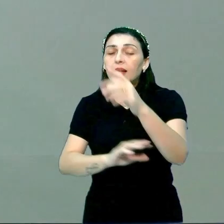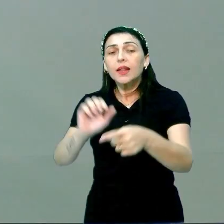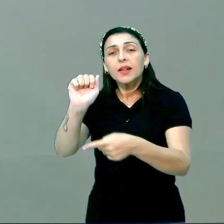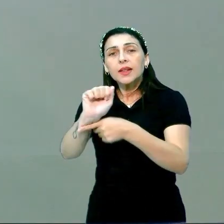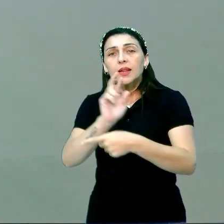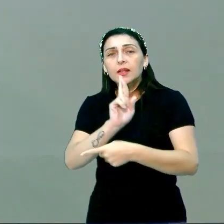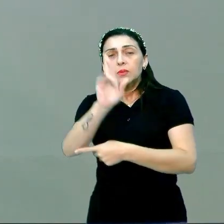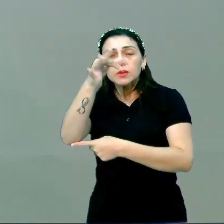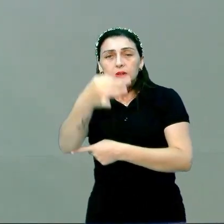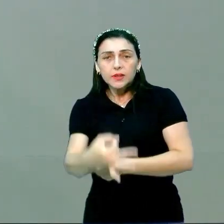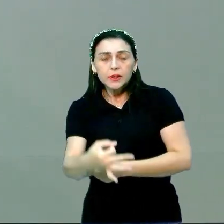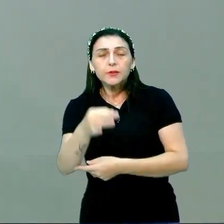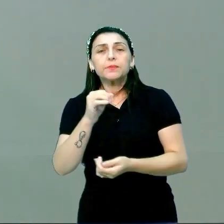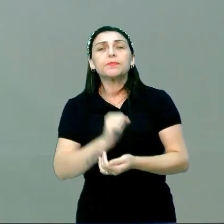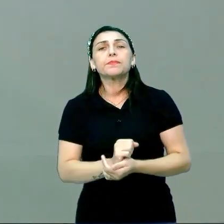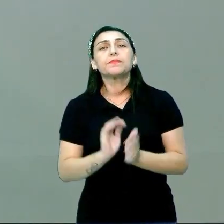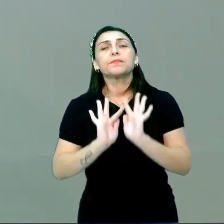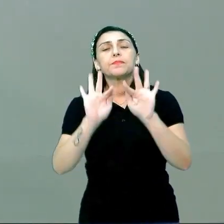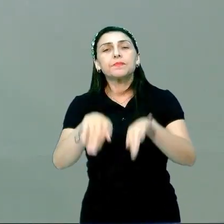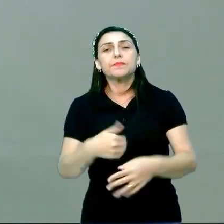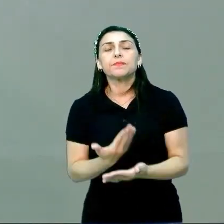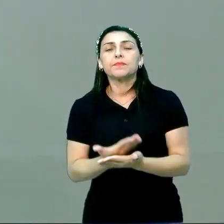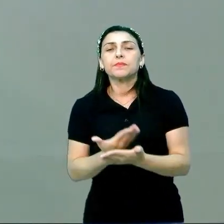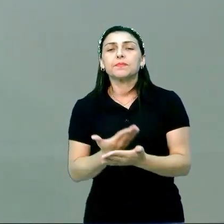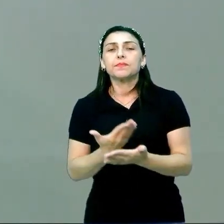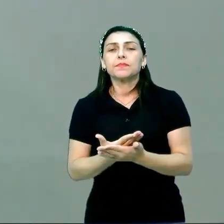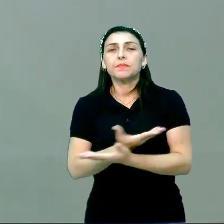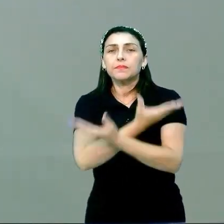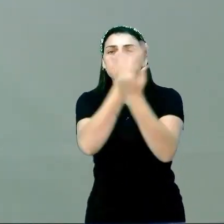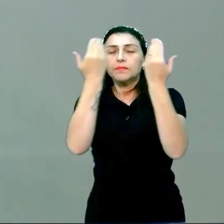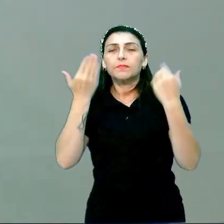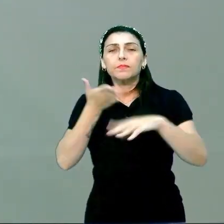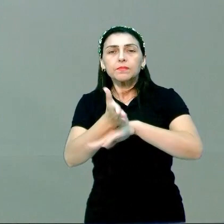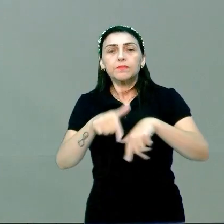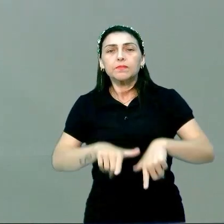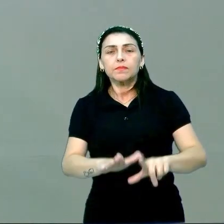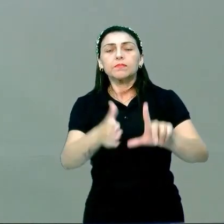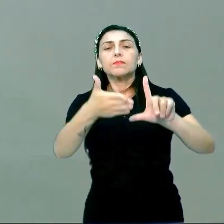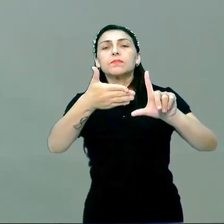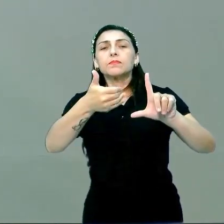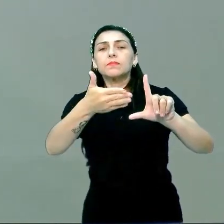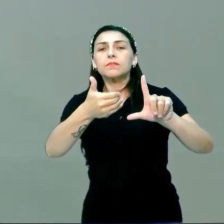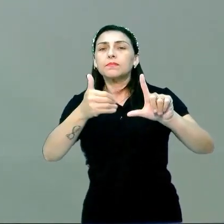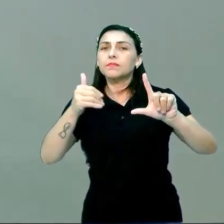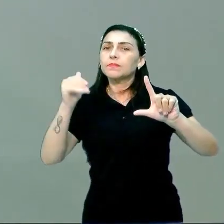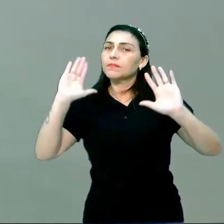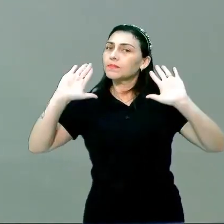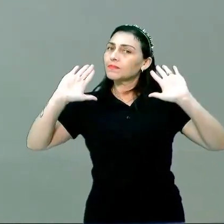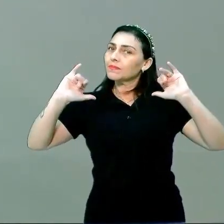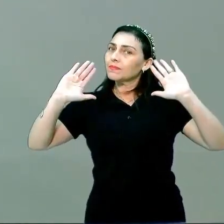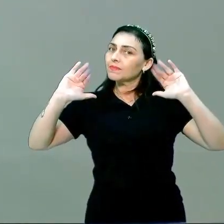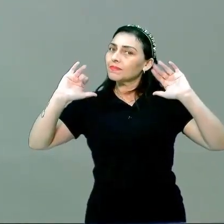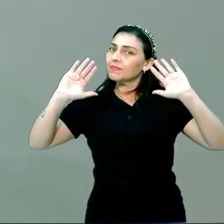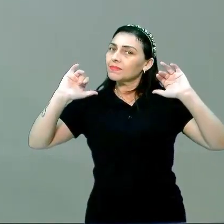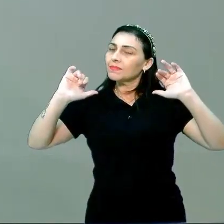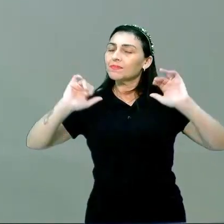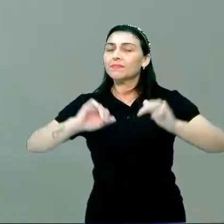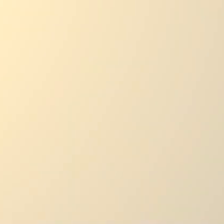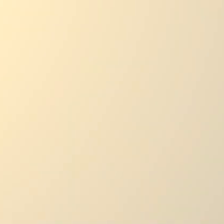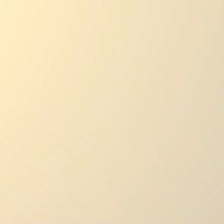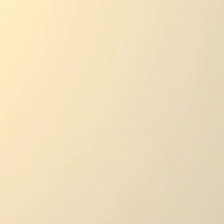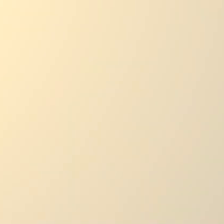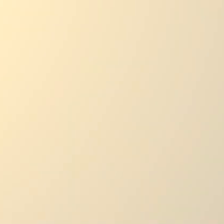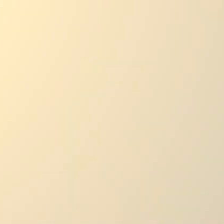correta. É isso, galera. Chegamos ao final de mais uma aula. Não esqueçam de acessar a plataforma Eduque. Hasta luego!